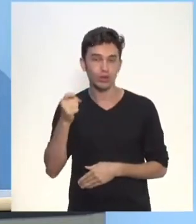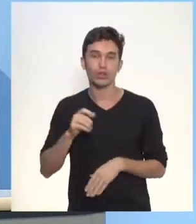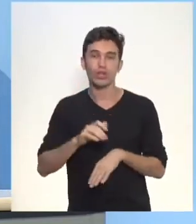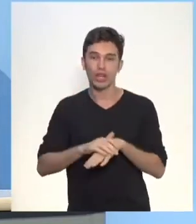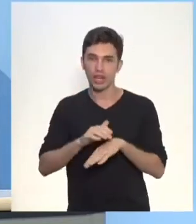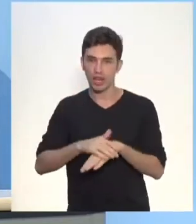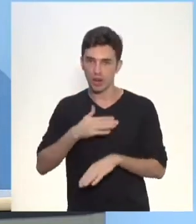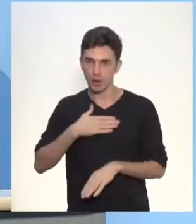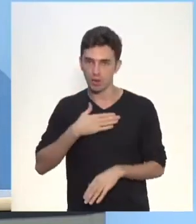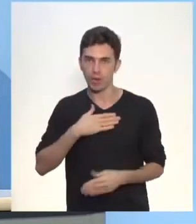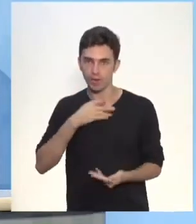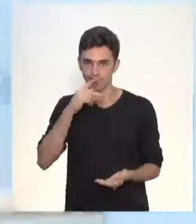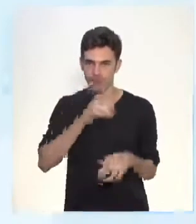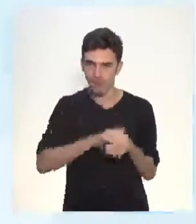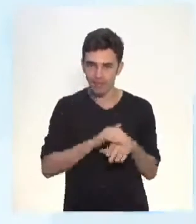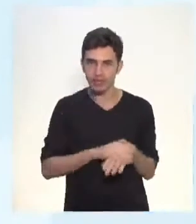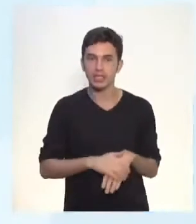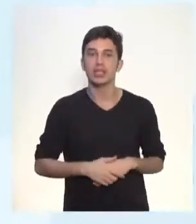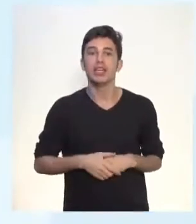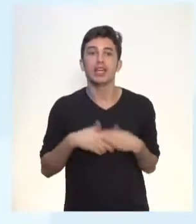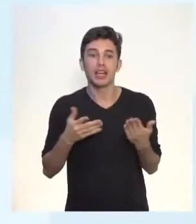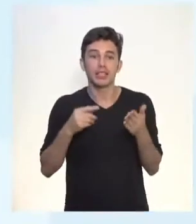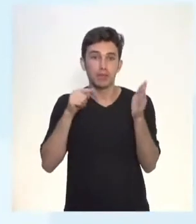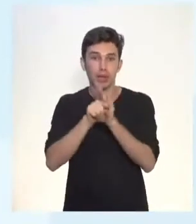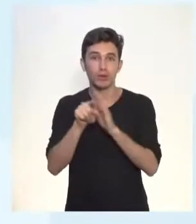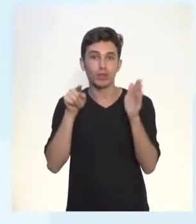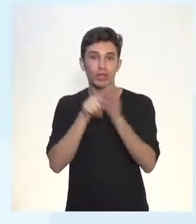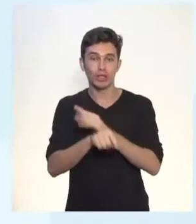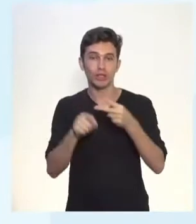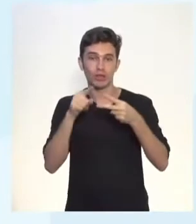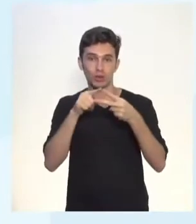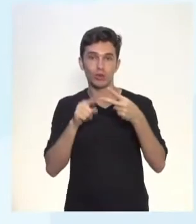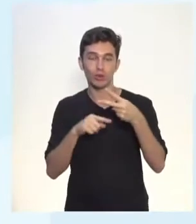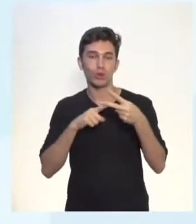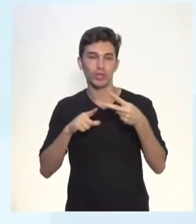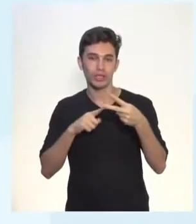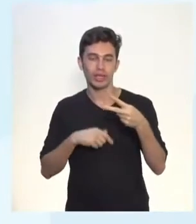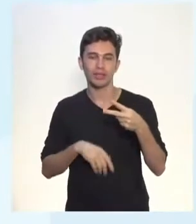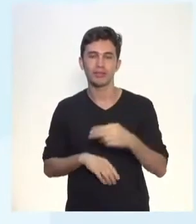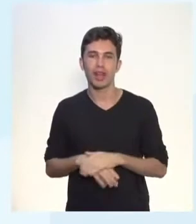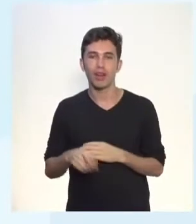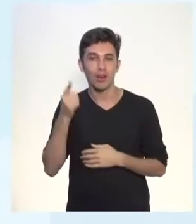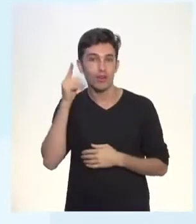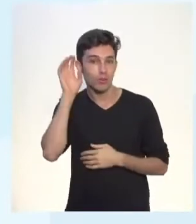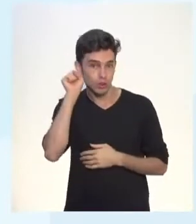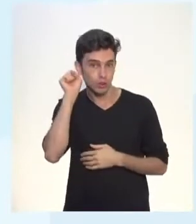produzi e tem 2 perguntinhas a respeito desse áudio. Então, agora é o momento para o áudio.